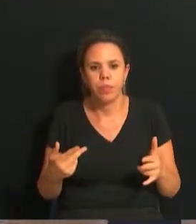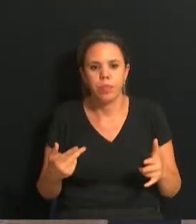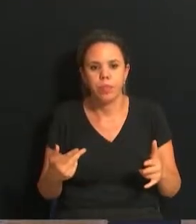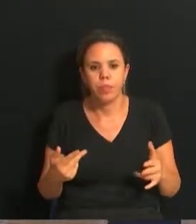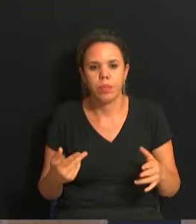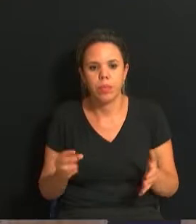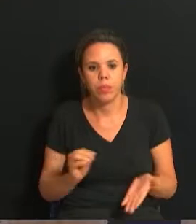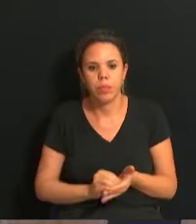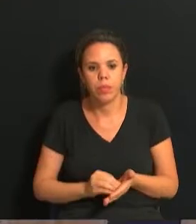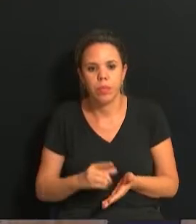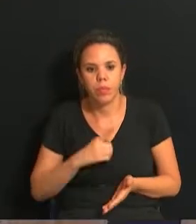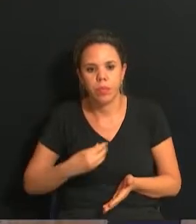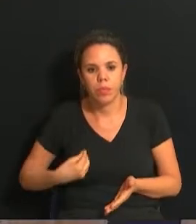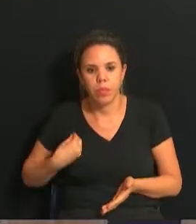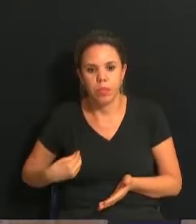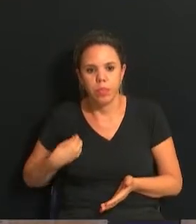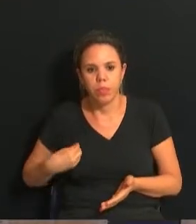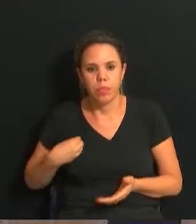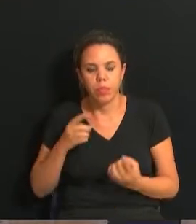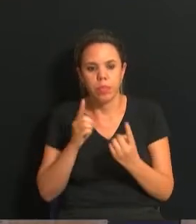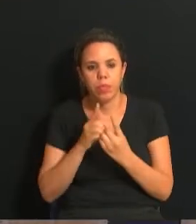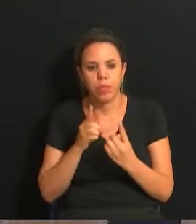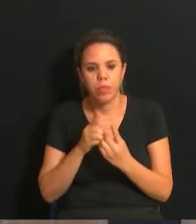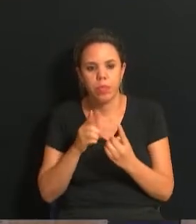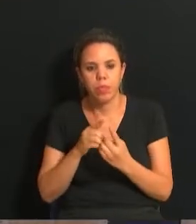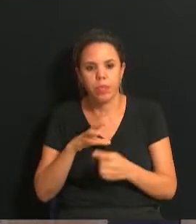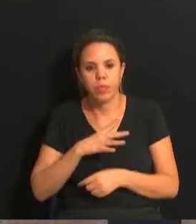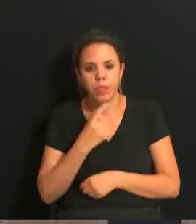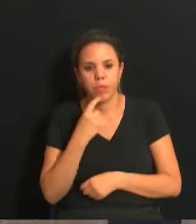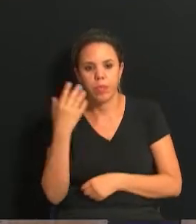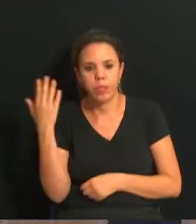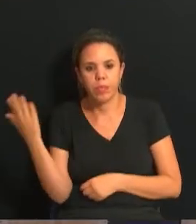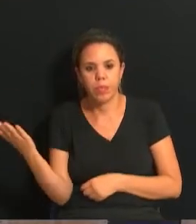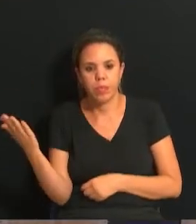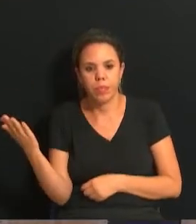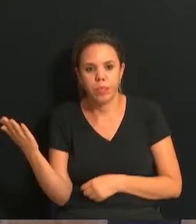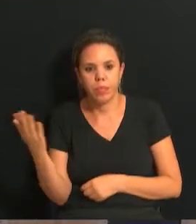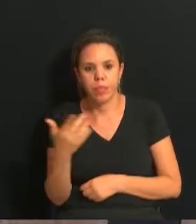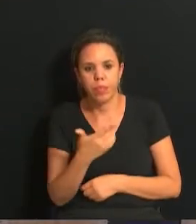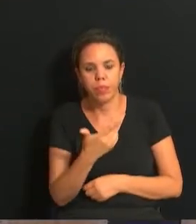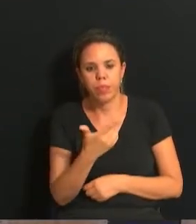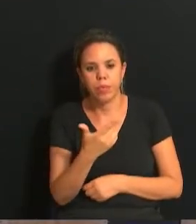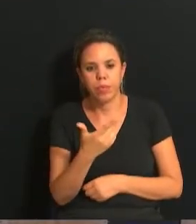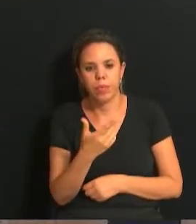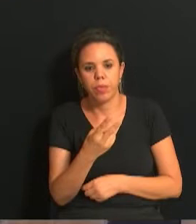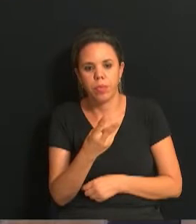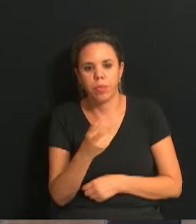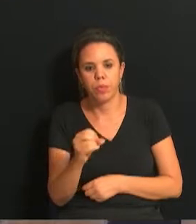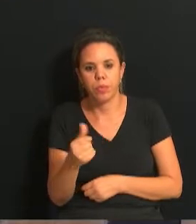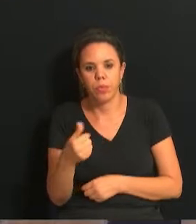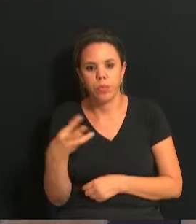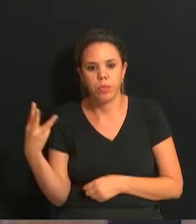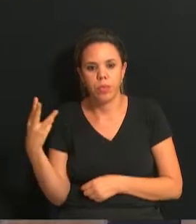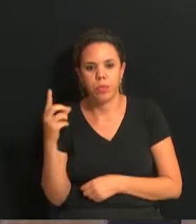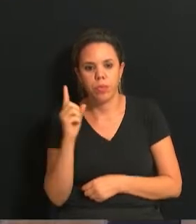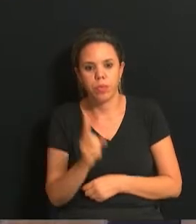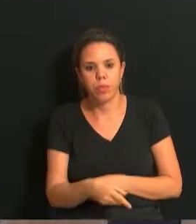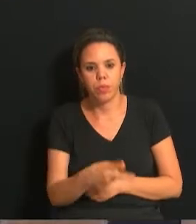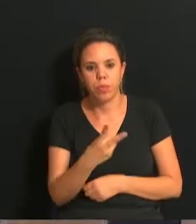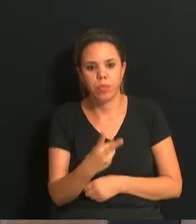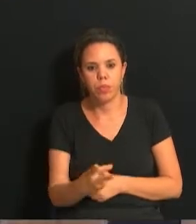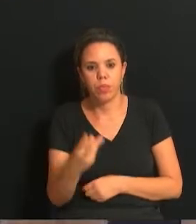lacunas existentes no serviço aqui na cidade de Campinas. Em 2013, o CEAMO teve